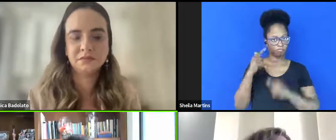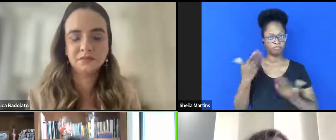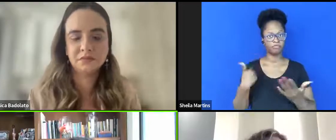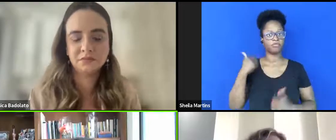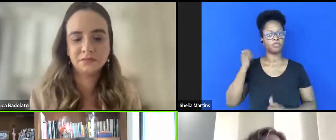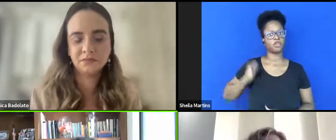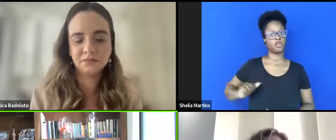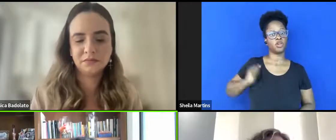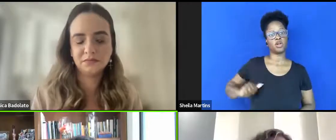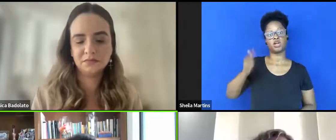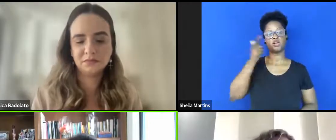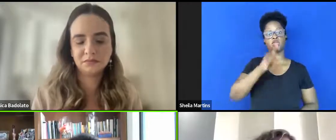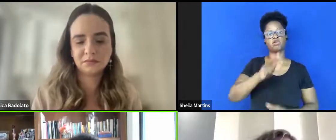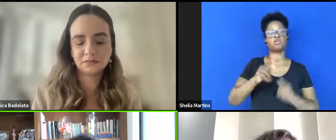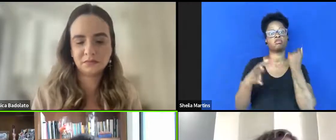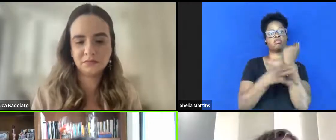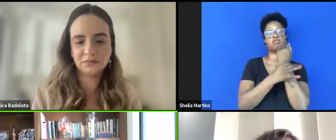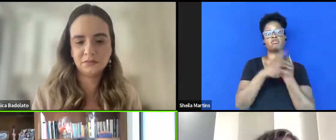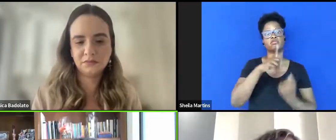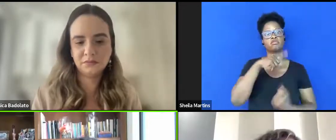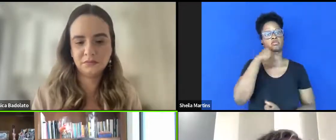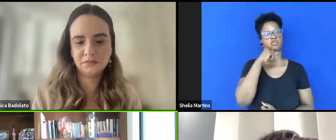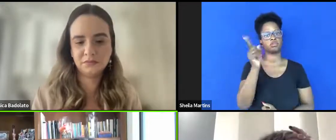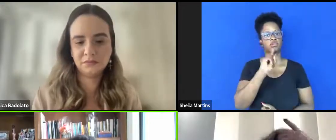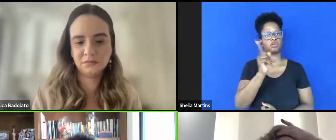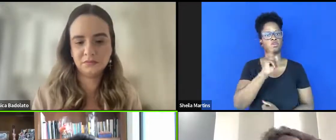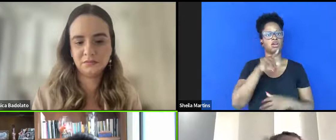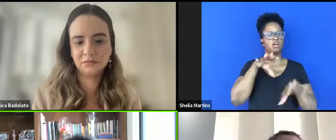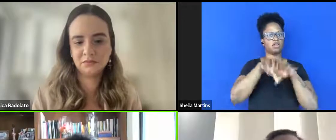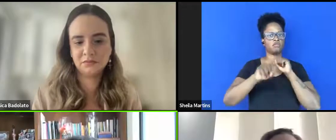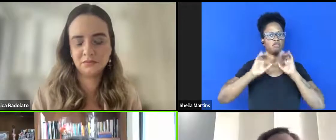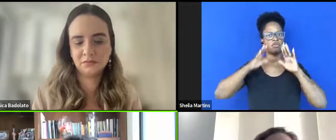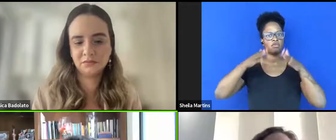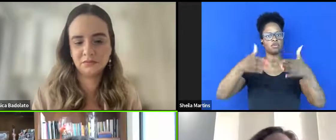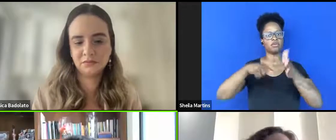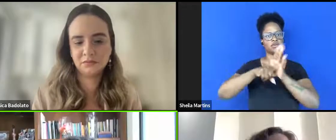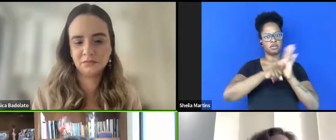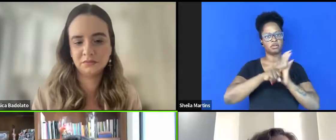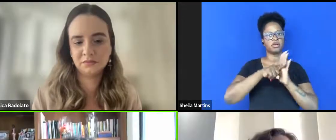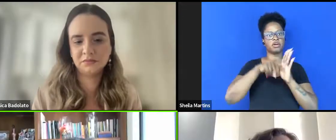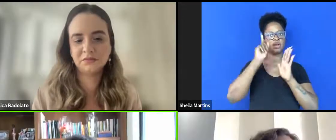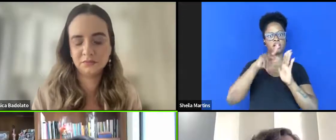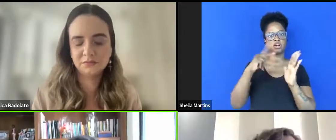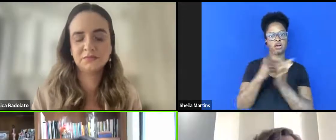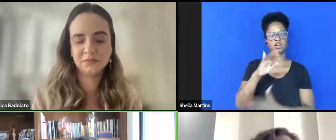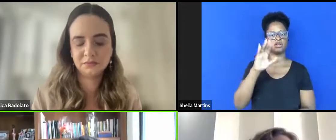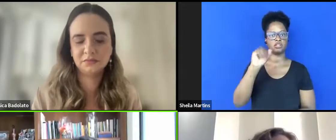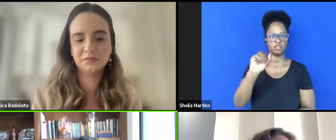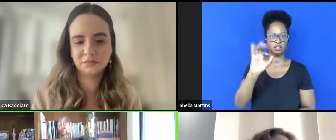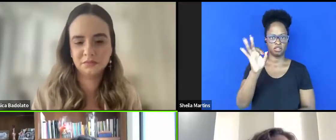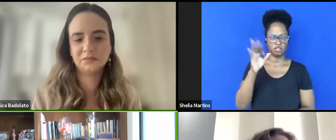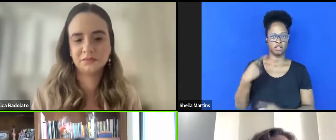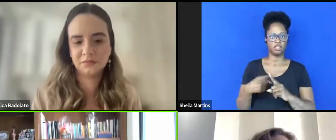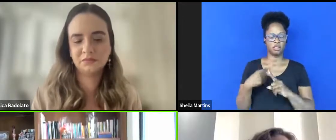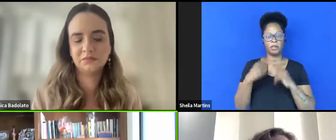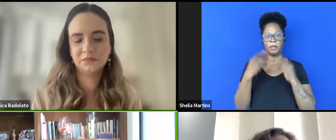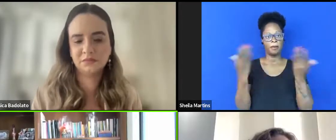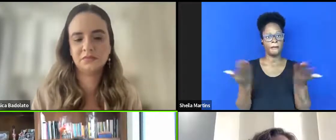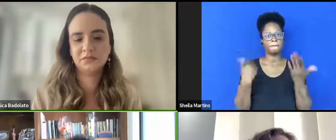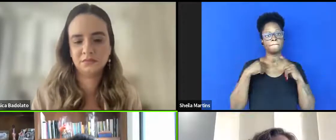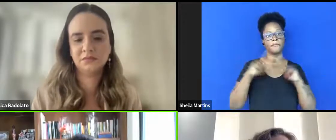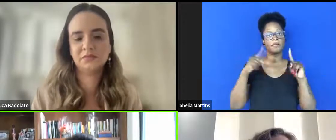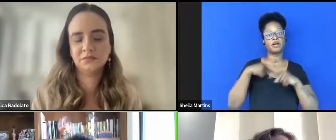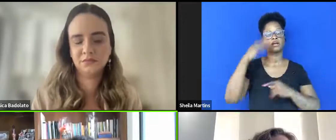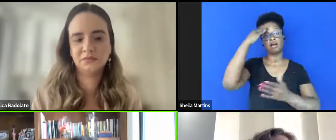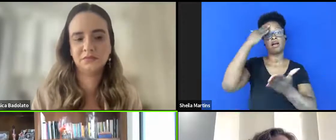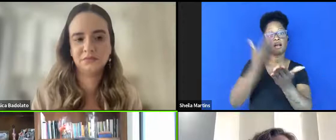não garante a sua formação exclusiva às atividades de pesquisa, como foi o caso da Jéssica, né? Mas que ainda acreditam